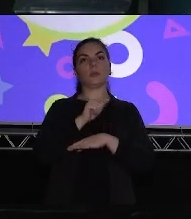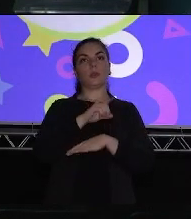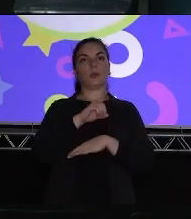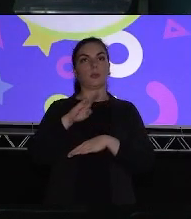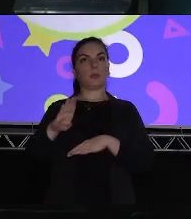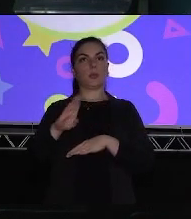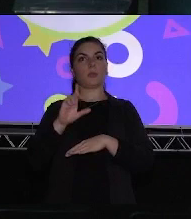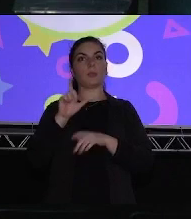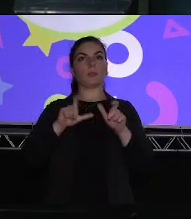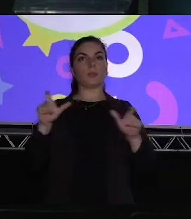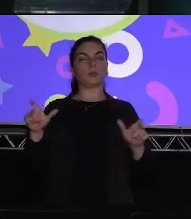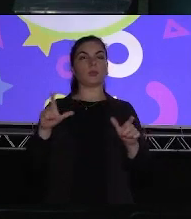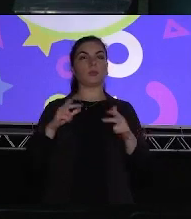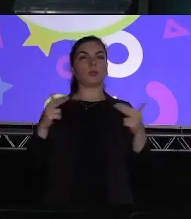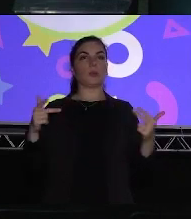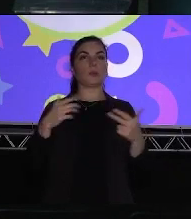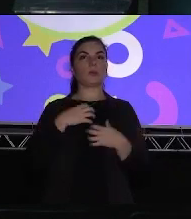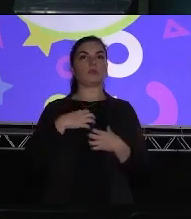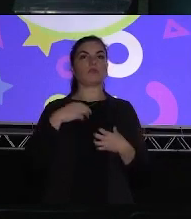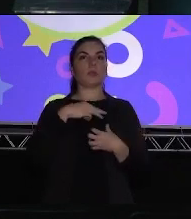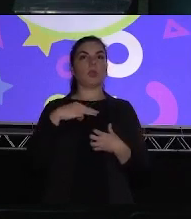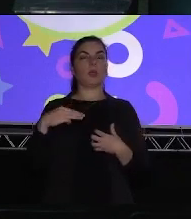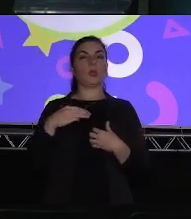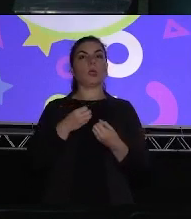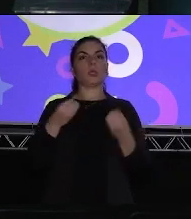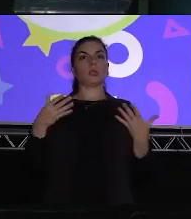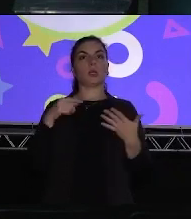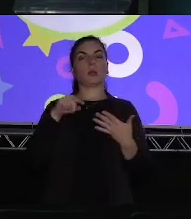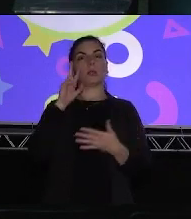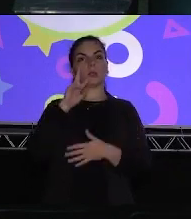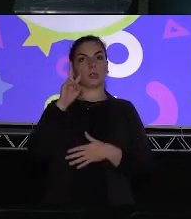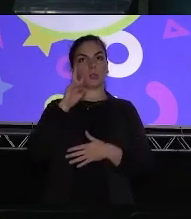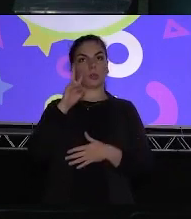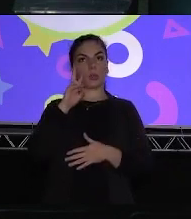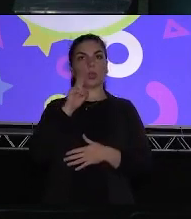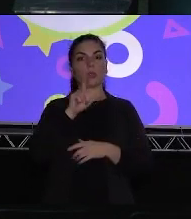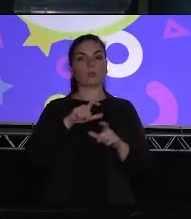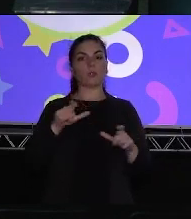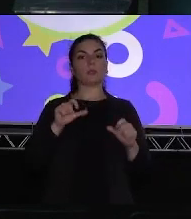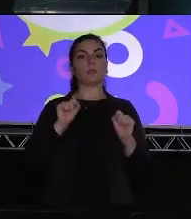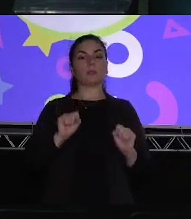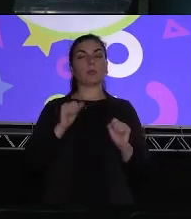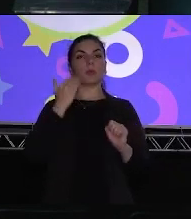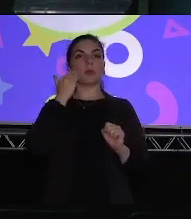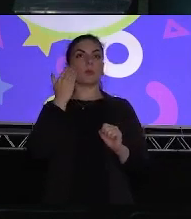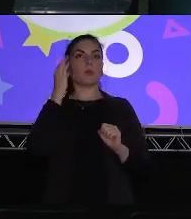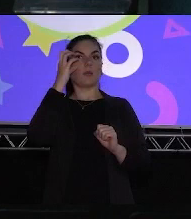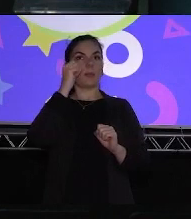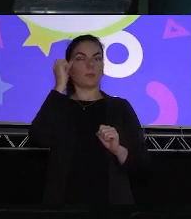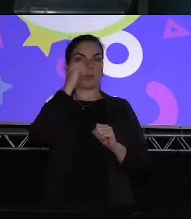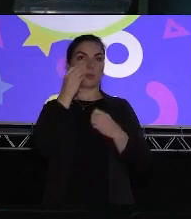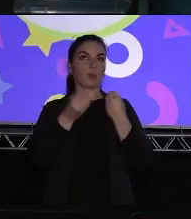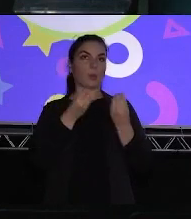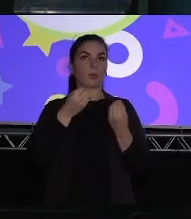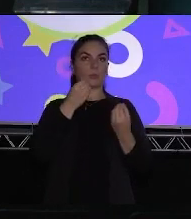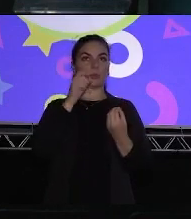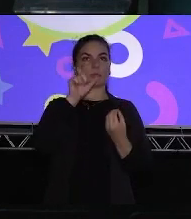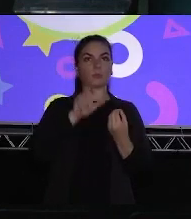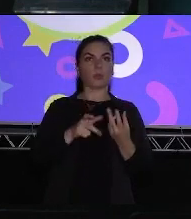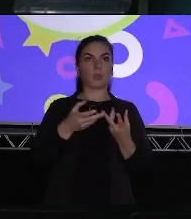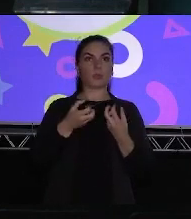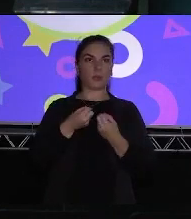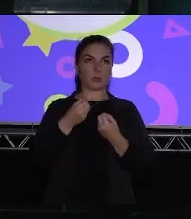pessoas gestoras vindouras e mentoras recebem esse histórico das pessoas, e elas podem entender e aprender sobre quem elas estão